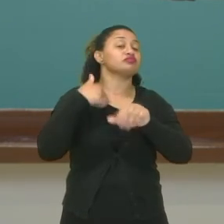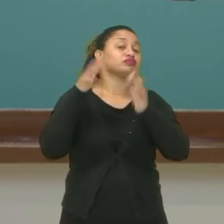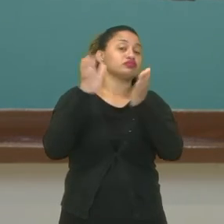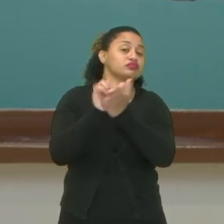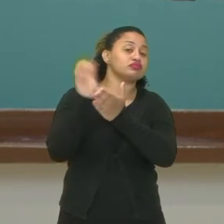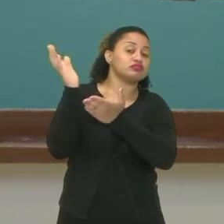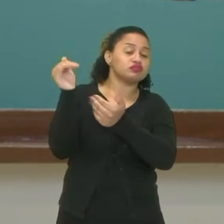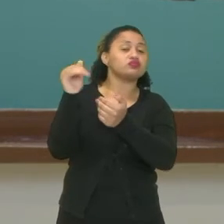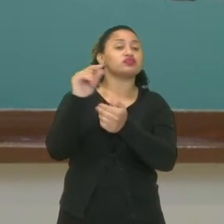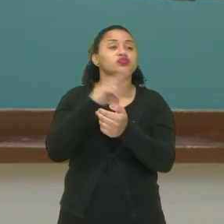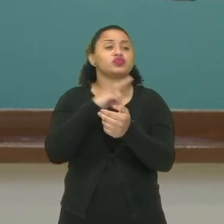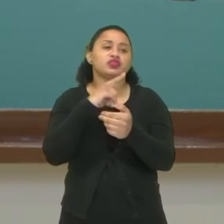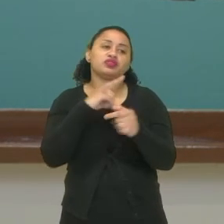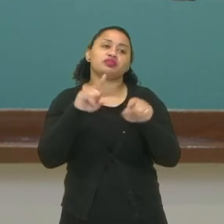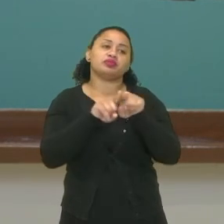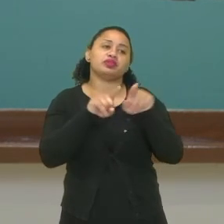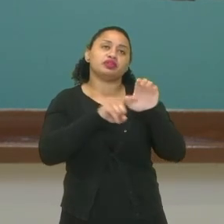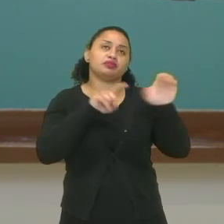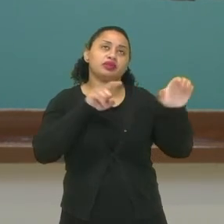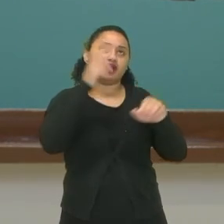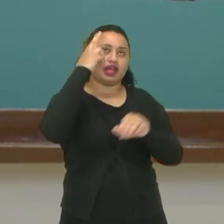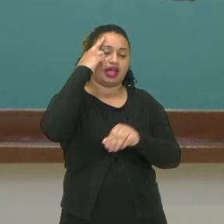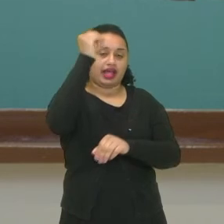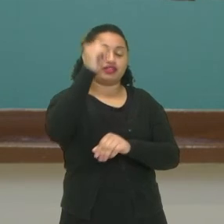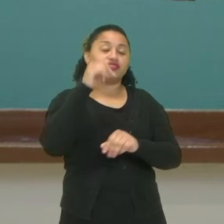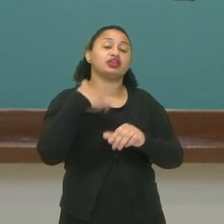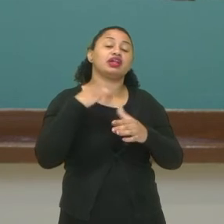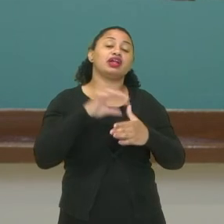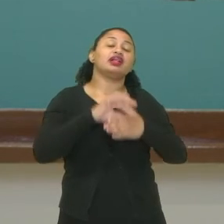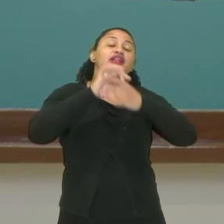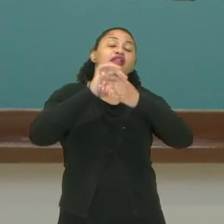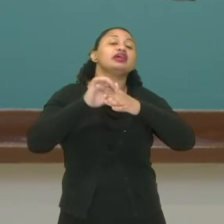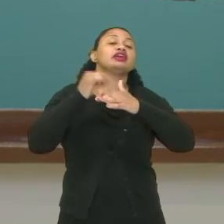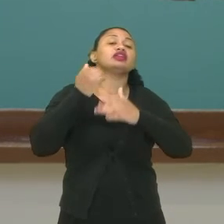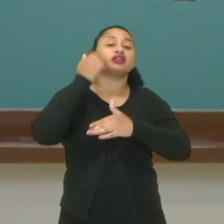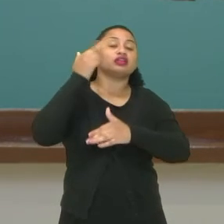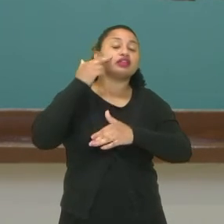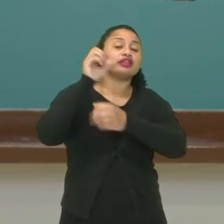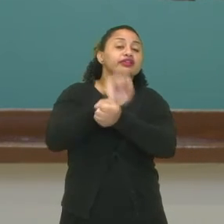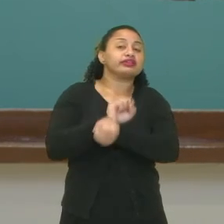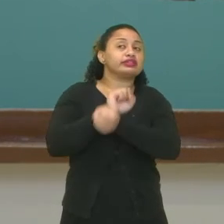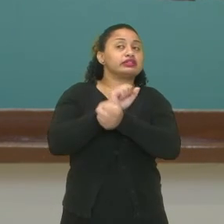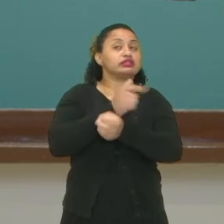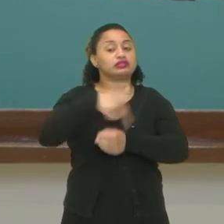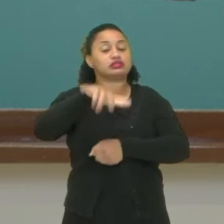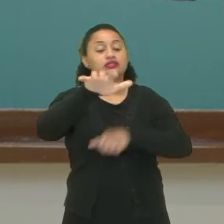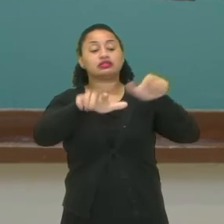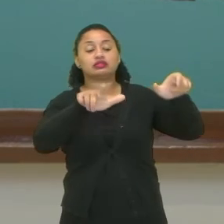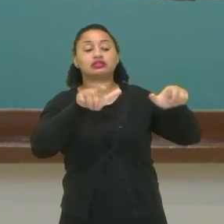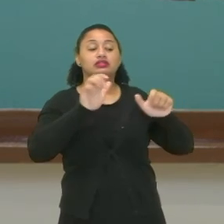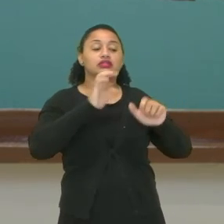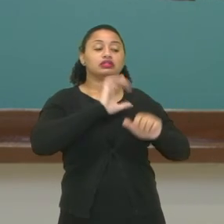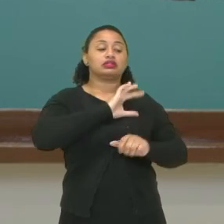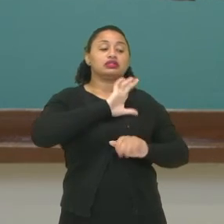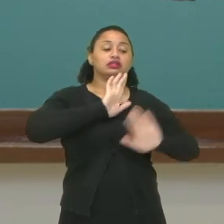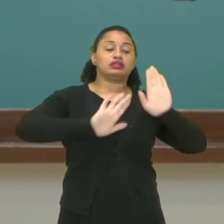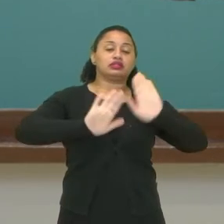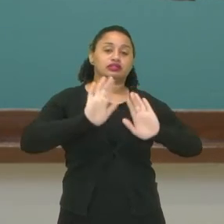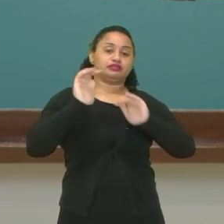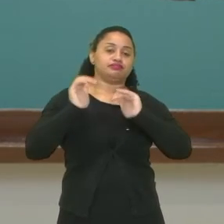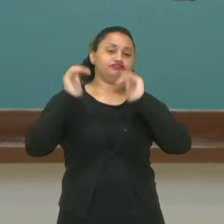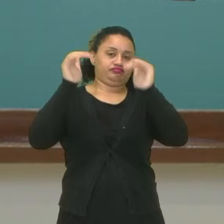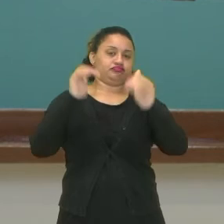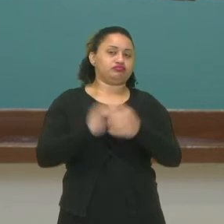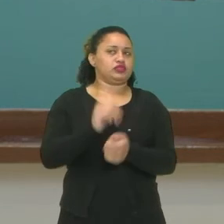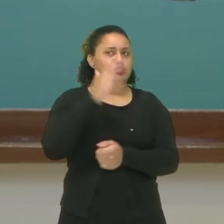espanholas, nós tivemos a independência do Haiti liderada por negros escravizados, o que causou um temor na elite. Com exceção do